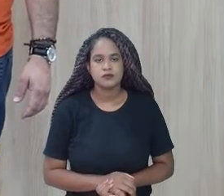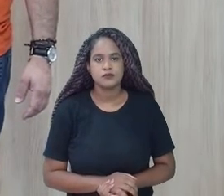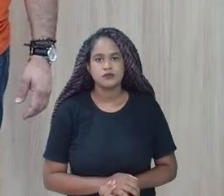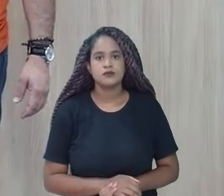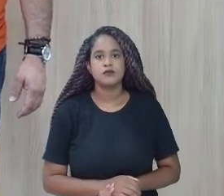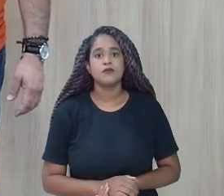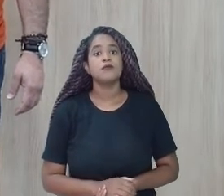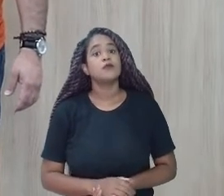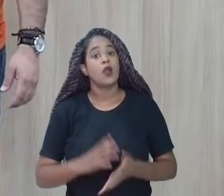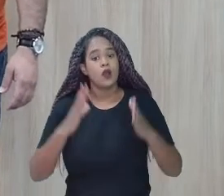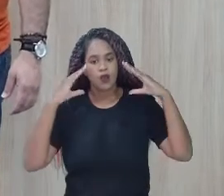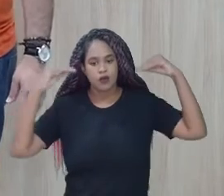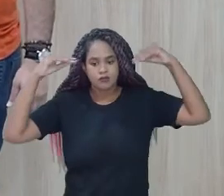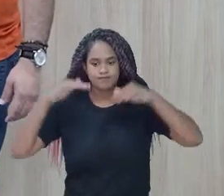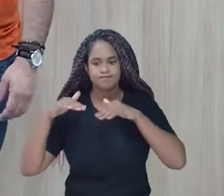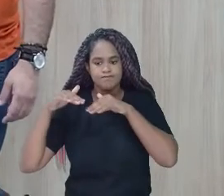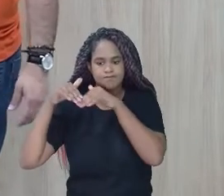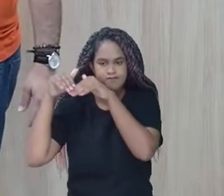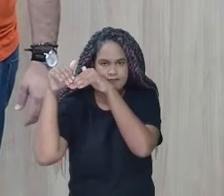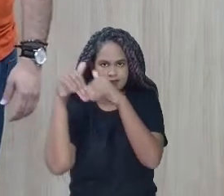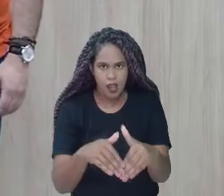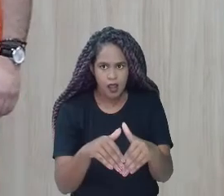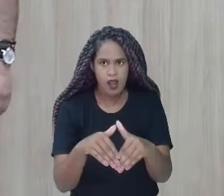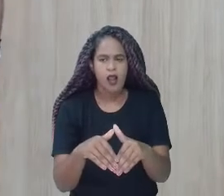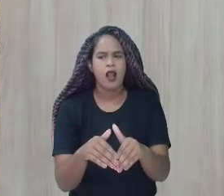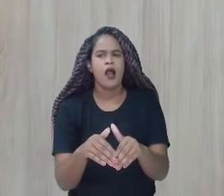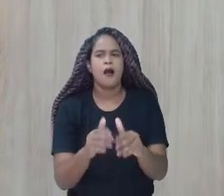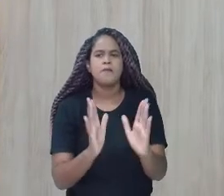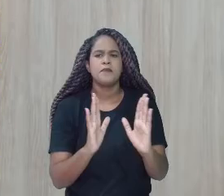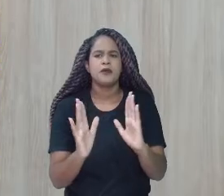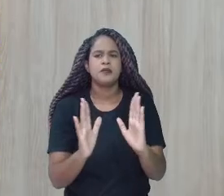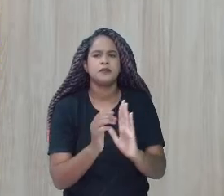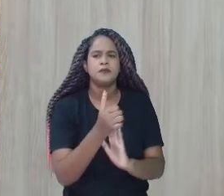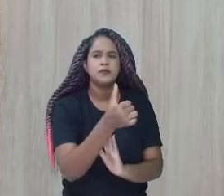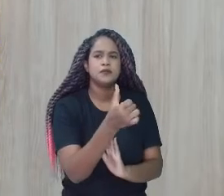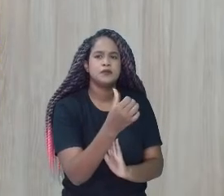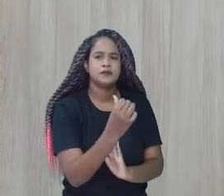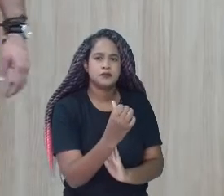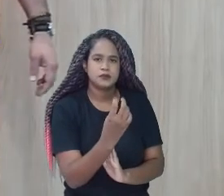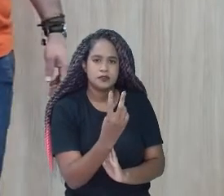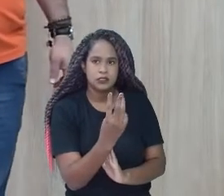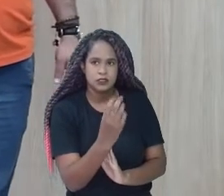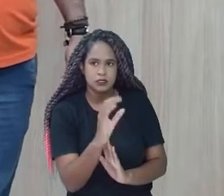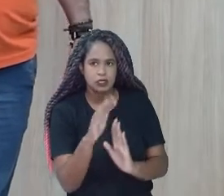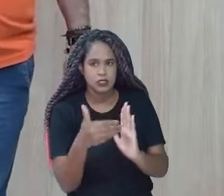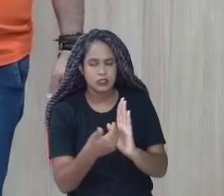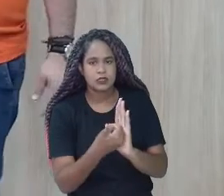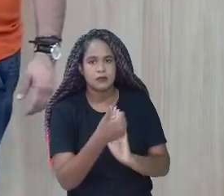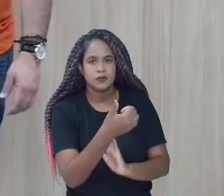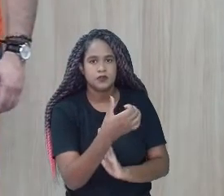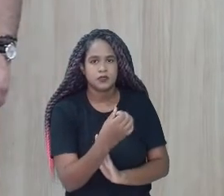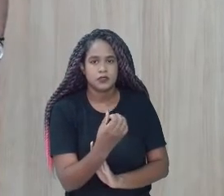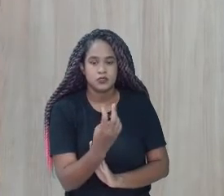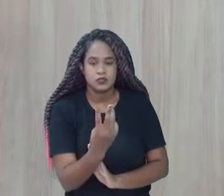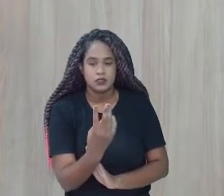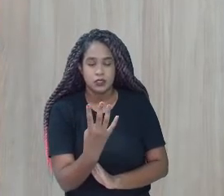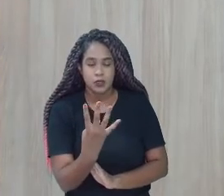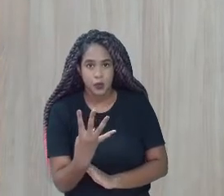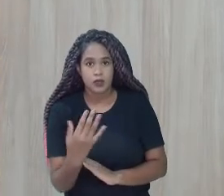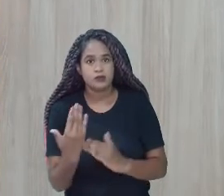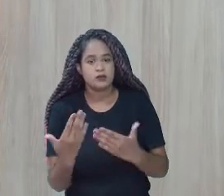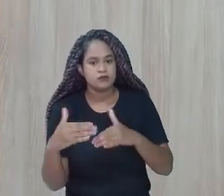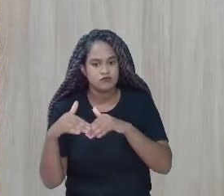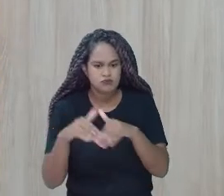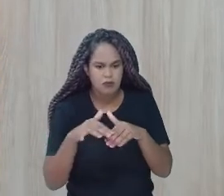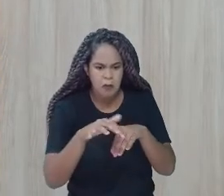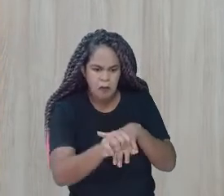após a invasão, né, entre 1630 e 34, ocorre a ocupação, que foi um empreendimento, né,